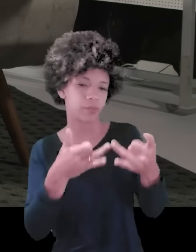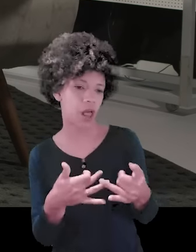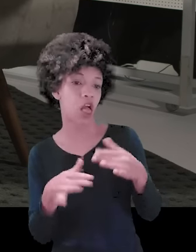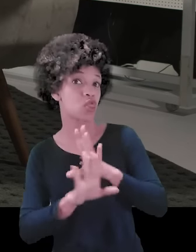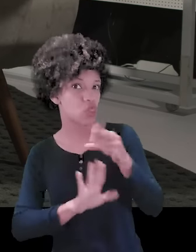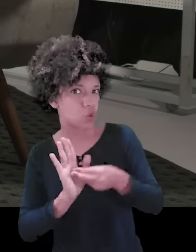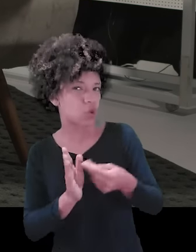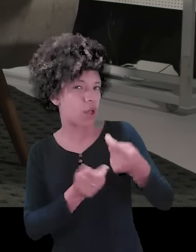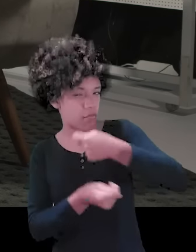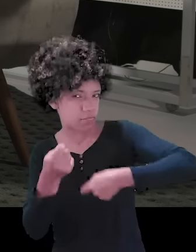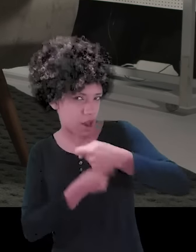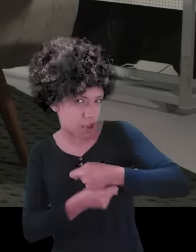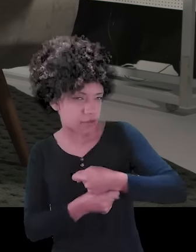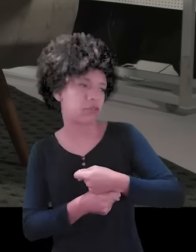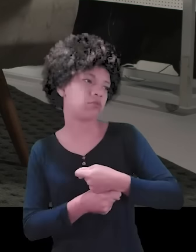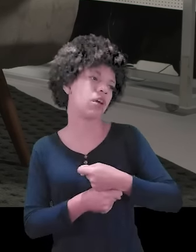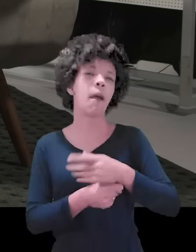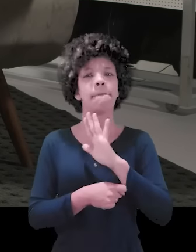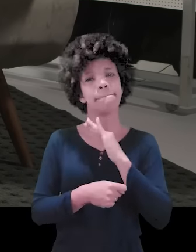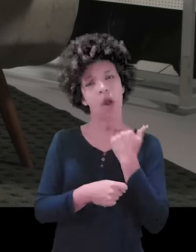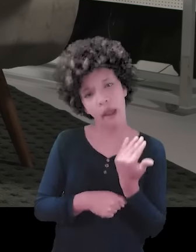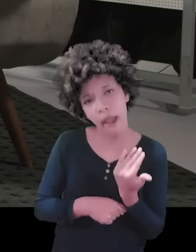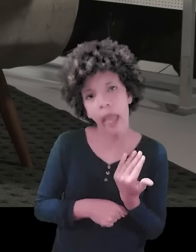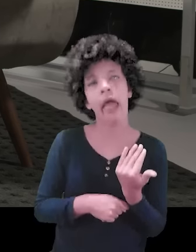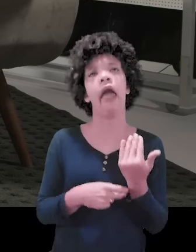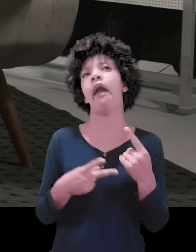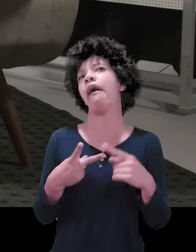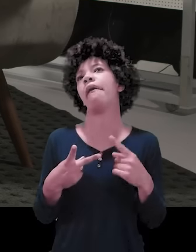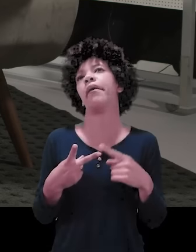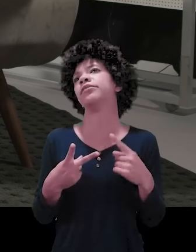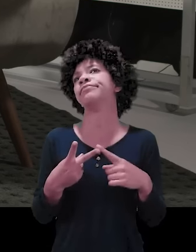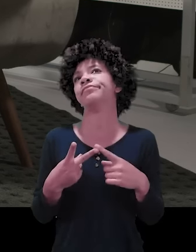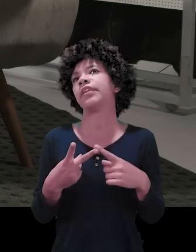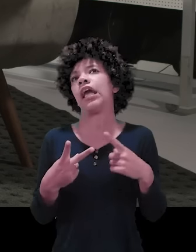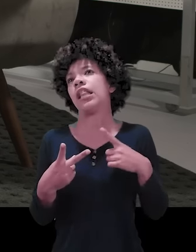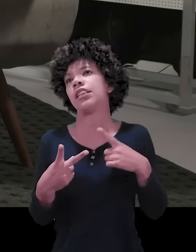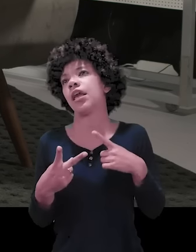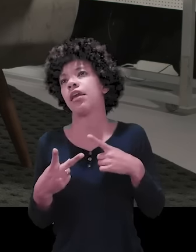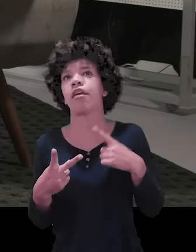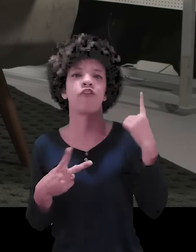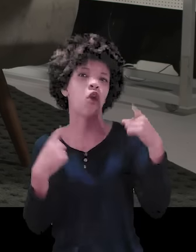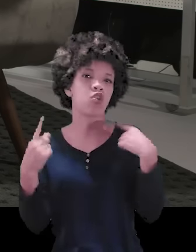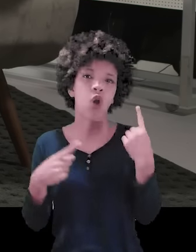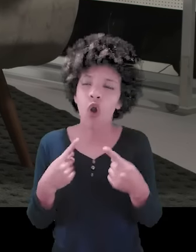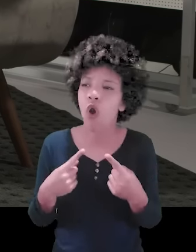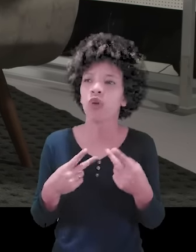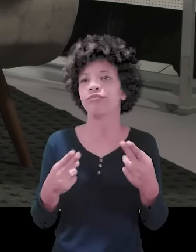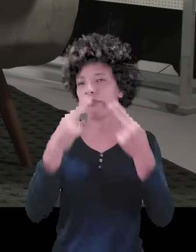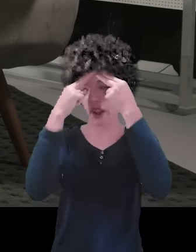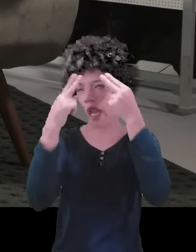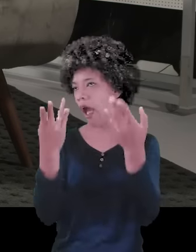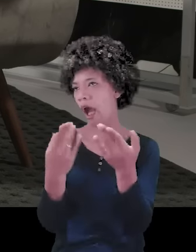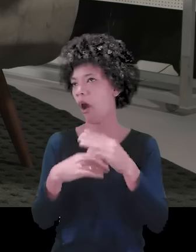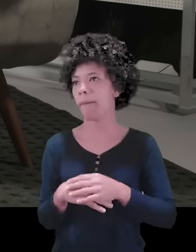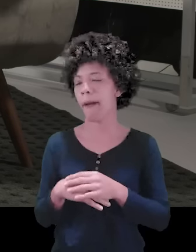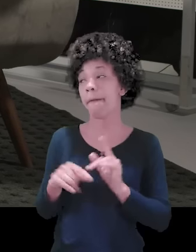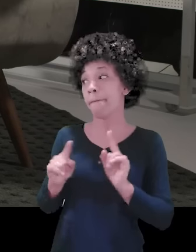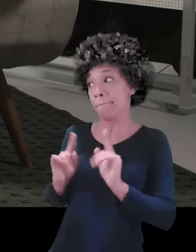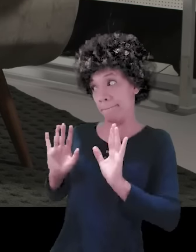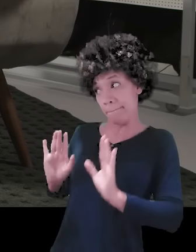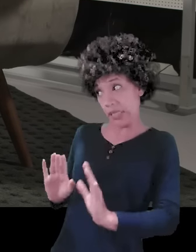falando tudo traz o Acredite morreu recebeu enfim não sabe a gente que perdeu para ficou doido foi embora andando mais